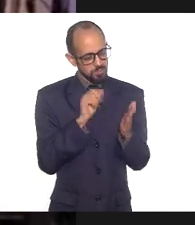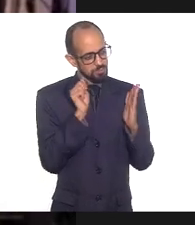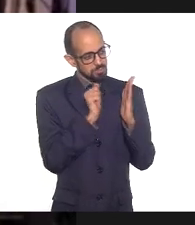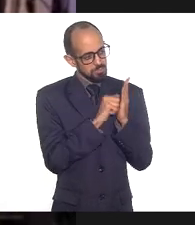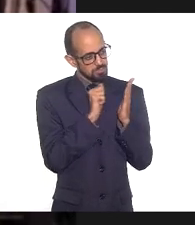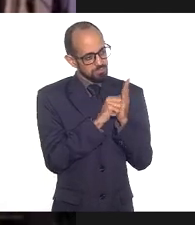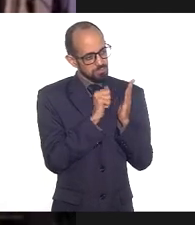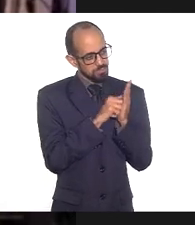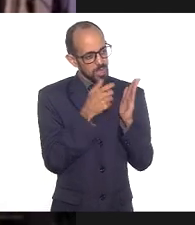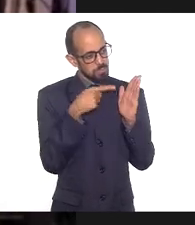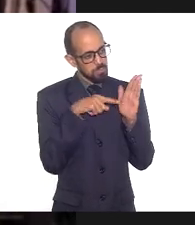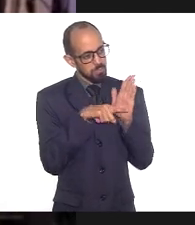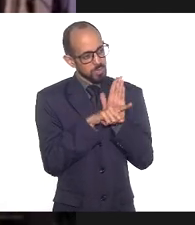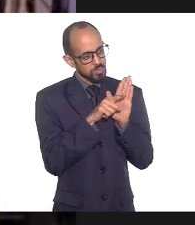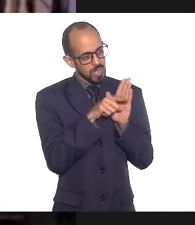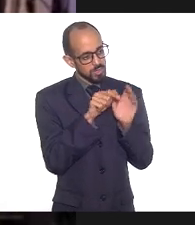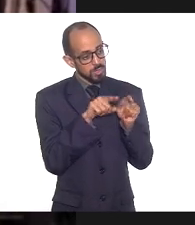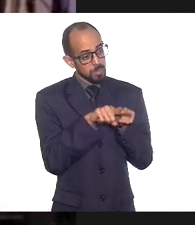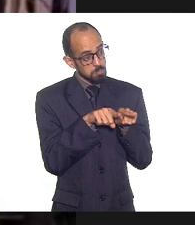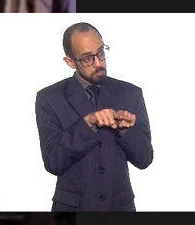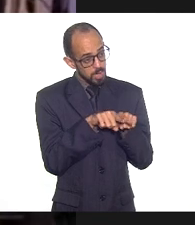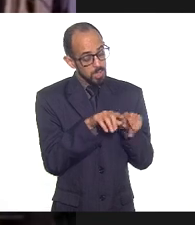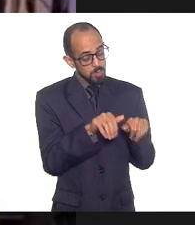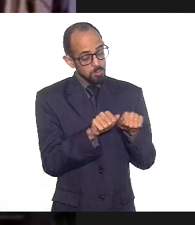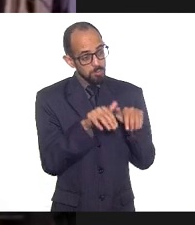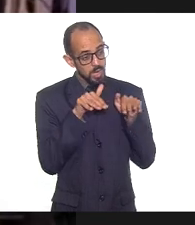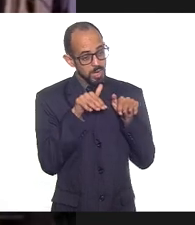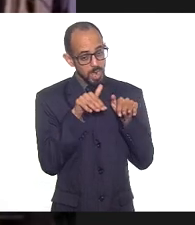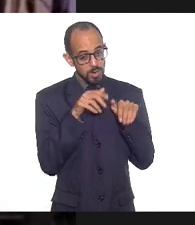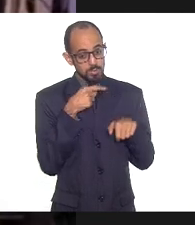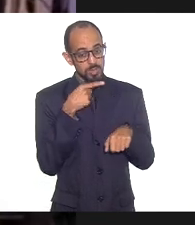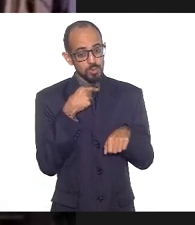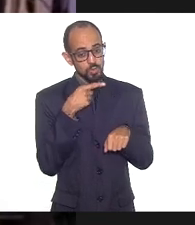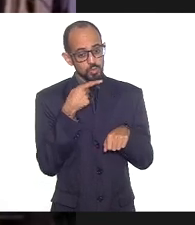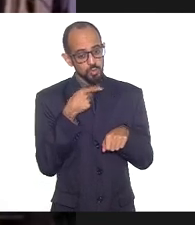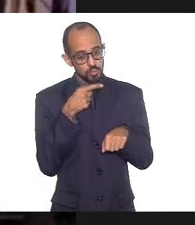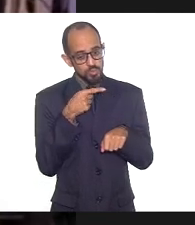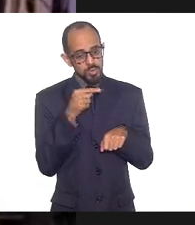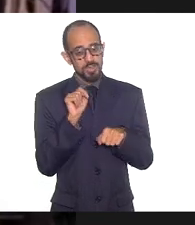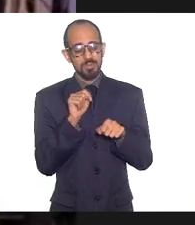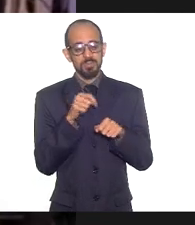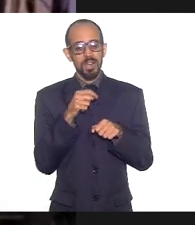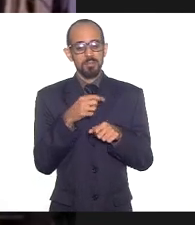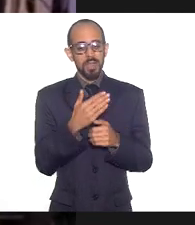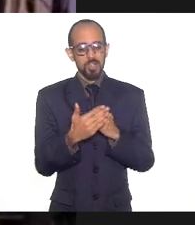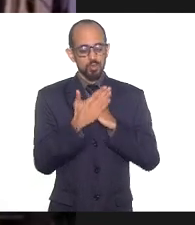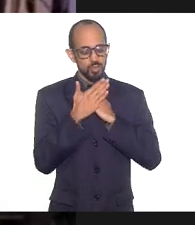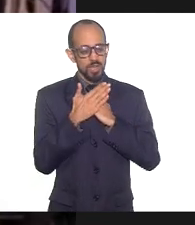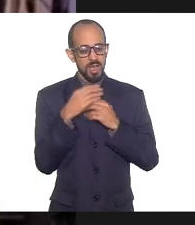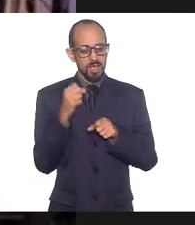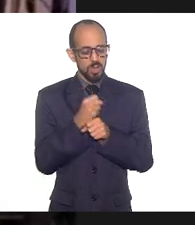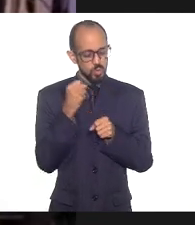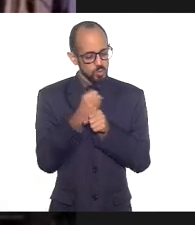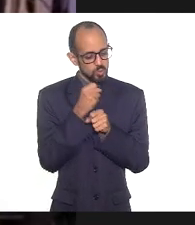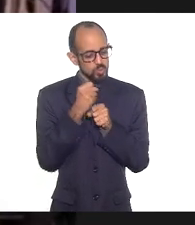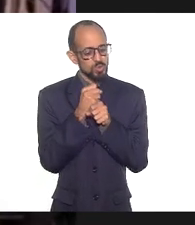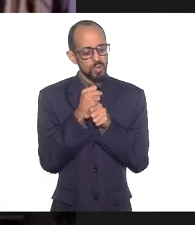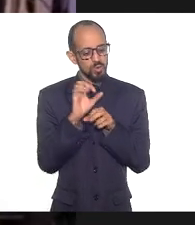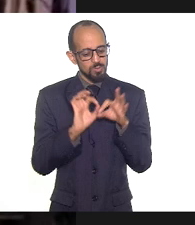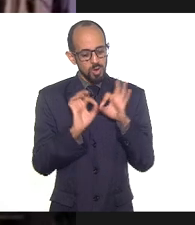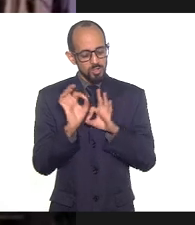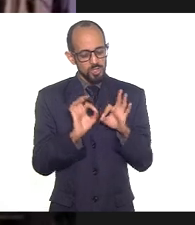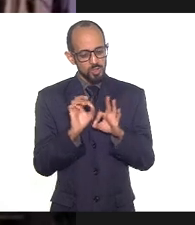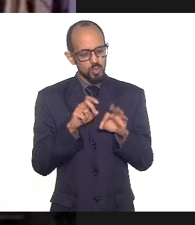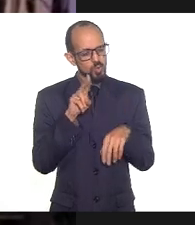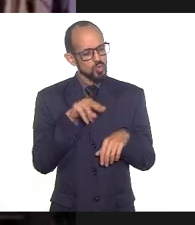procurar procurar lá no plenário para tirar dúvidas para me ajudar na construção de projetos e nunca